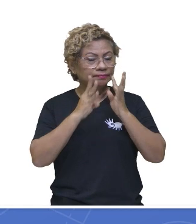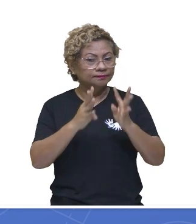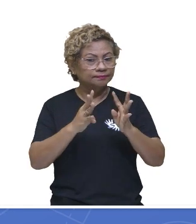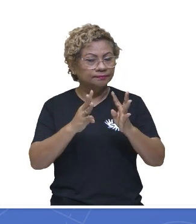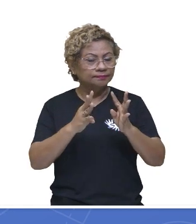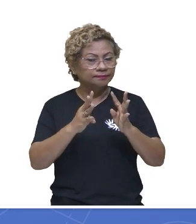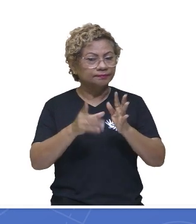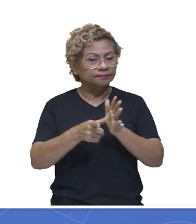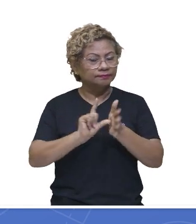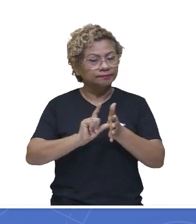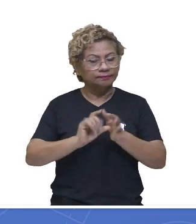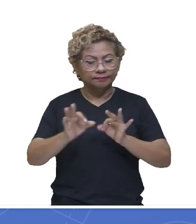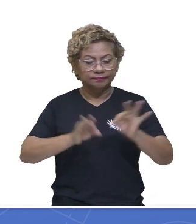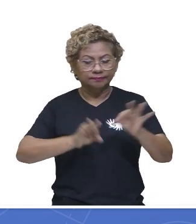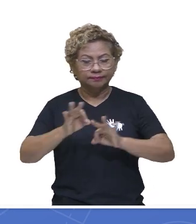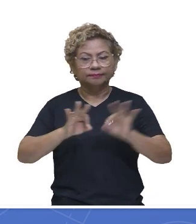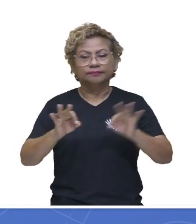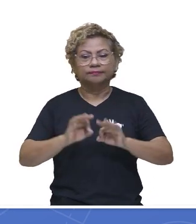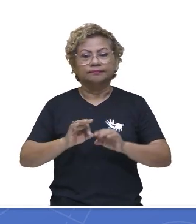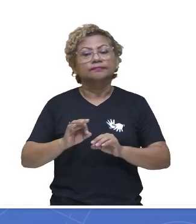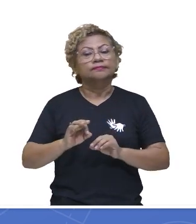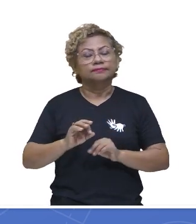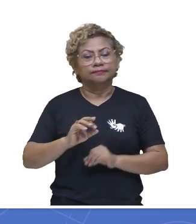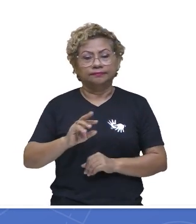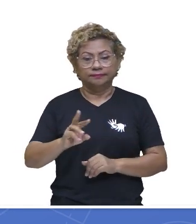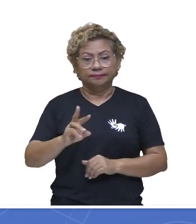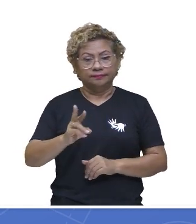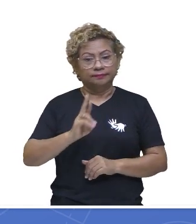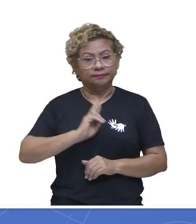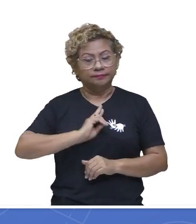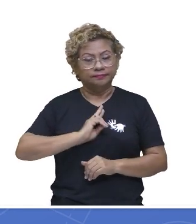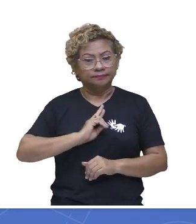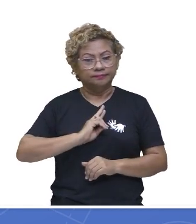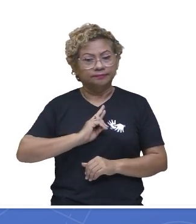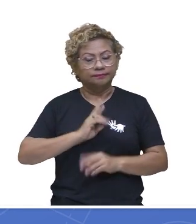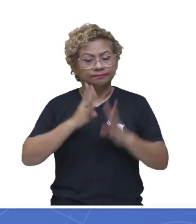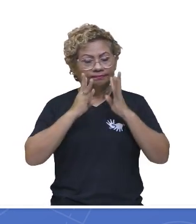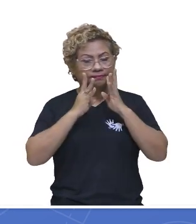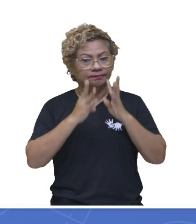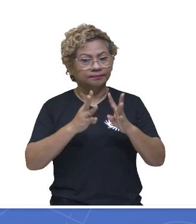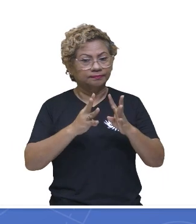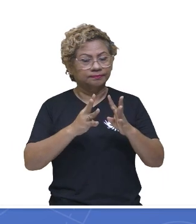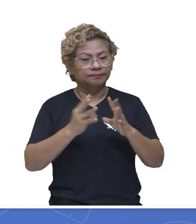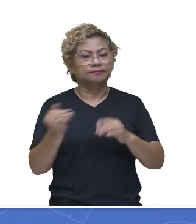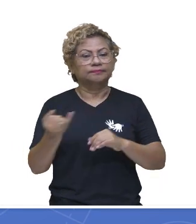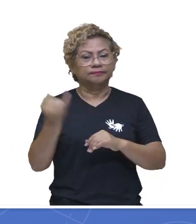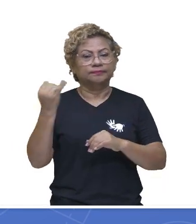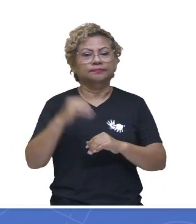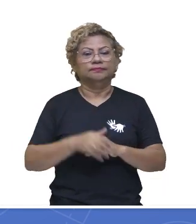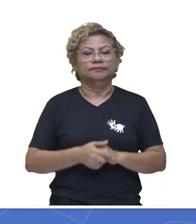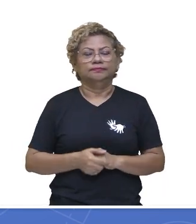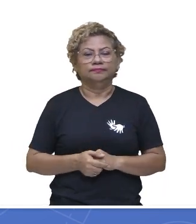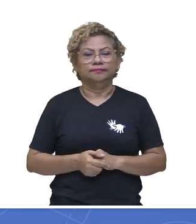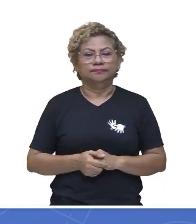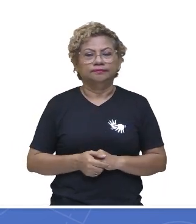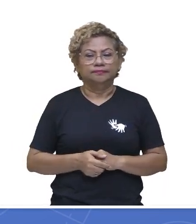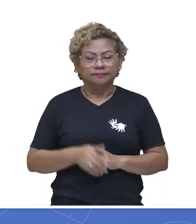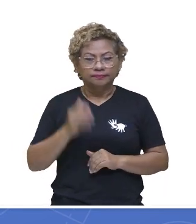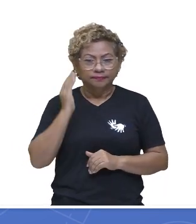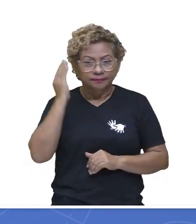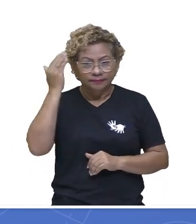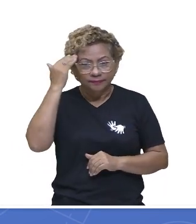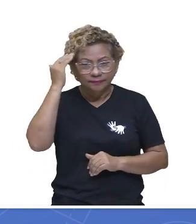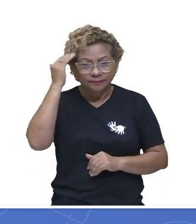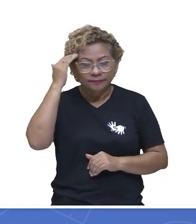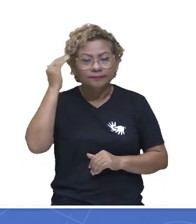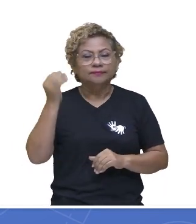de multiplicação, a gente já consegue extrair essas informações, né? A gente já consegue prever mais ou menos o que vem